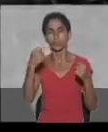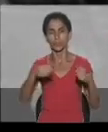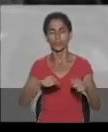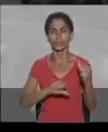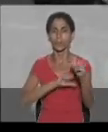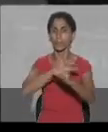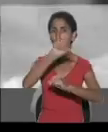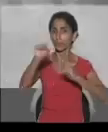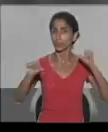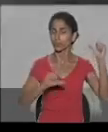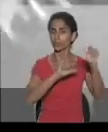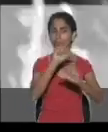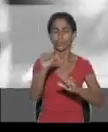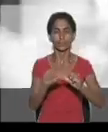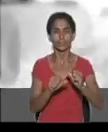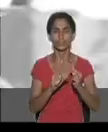revolução